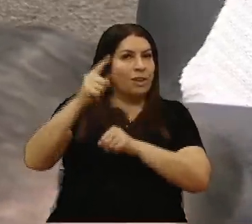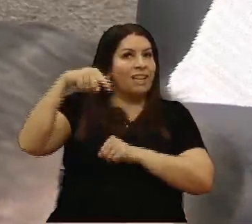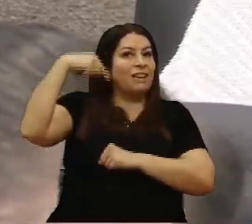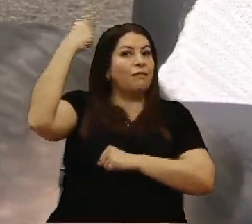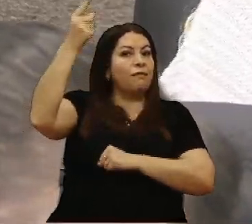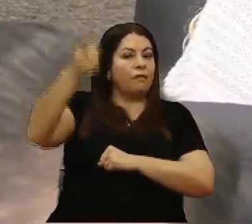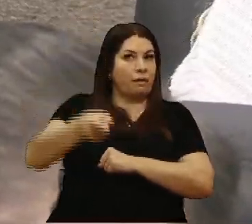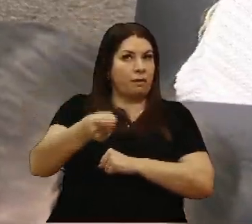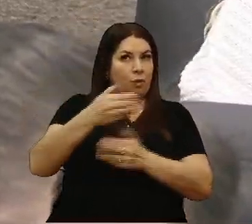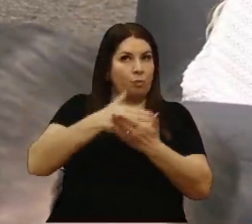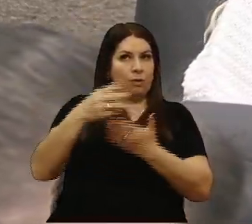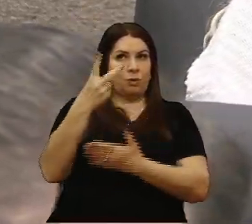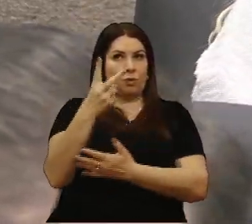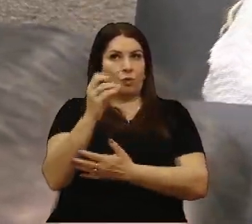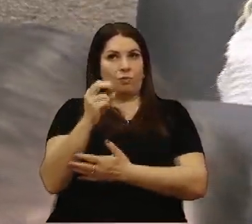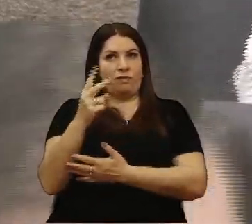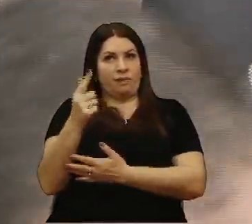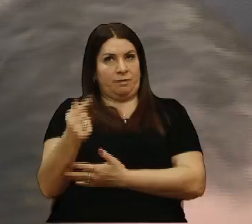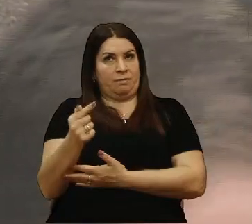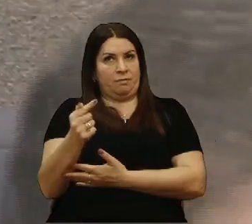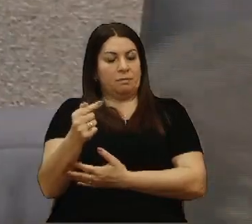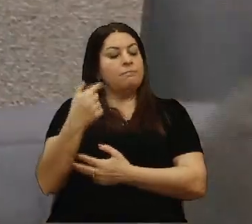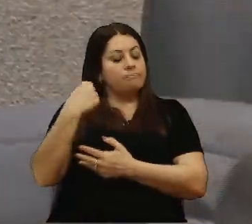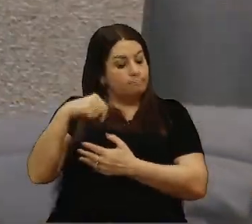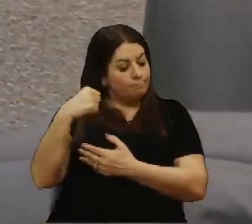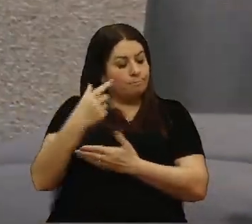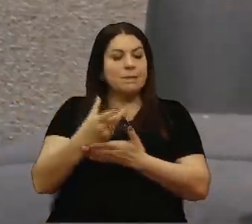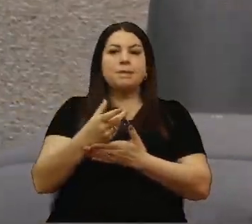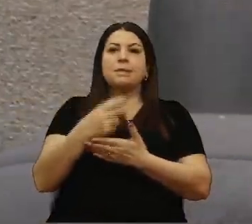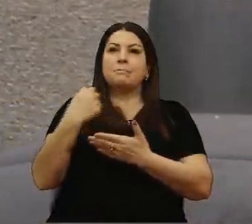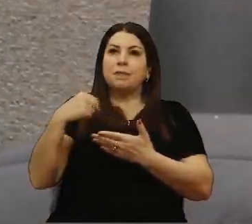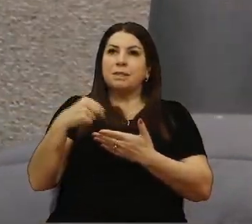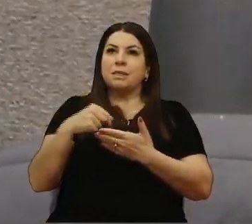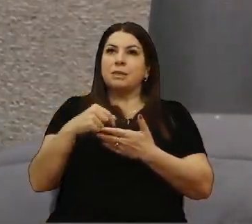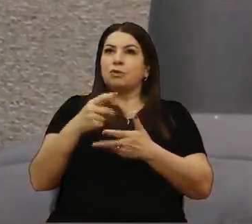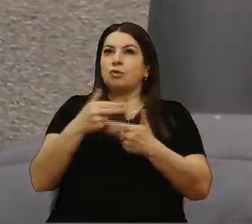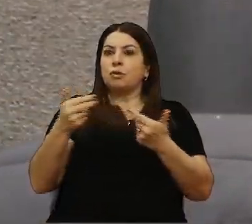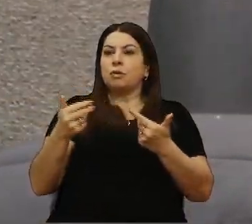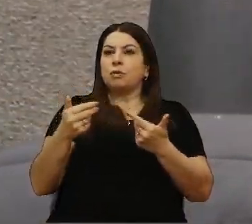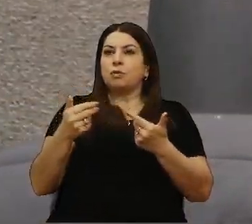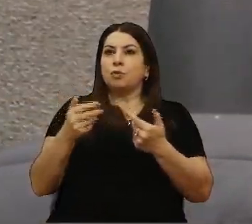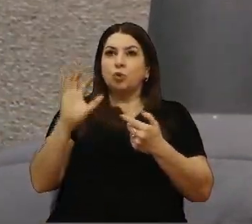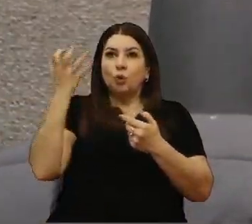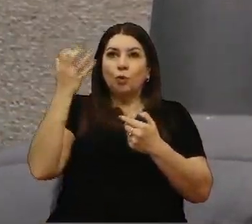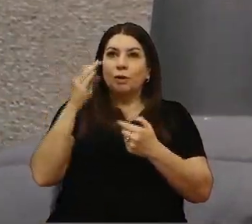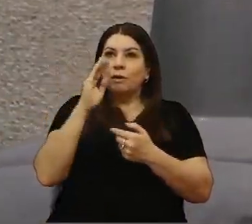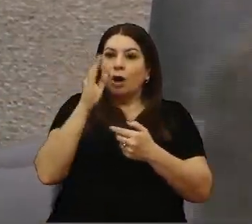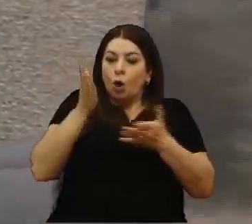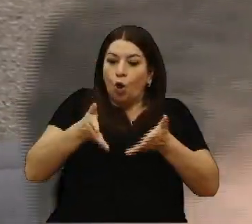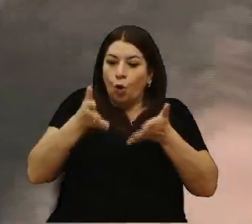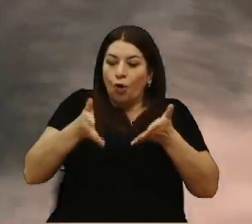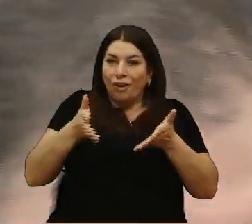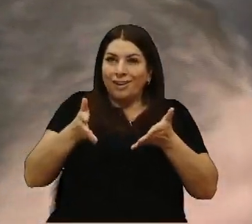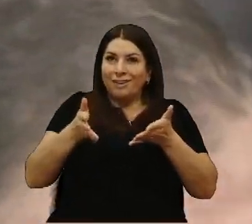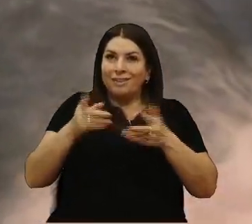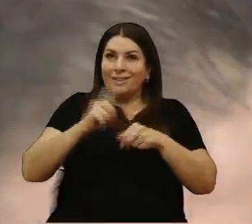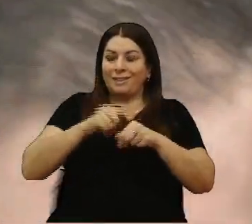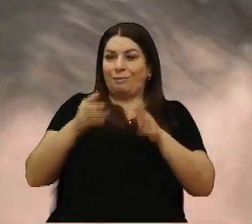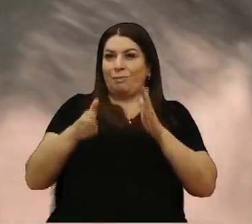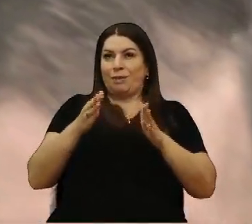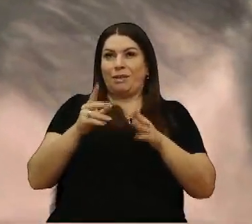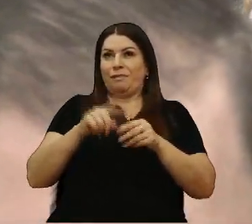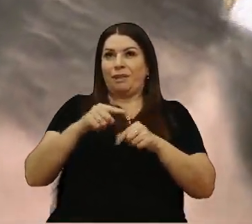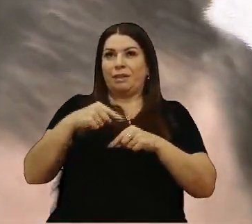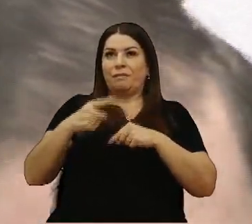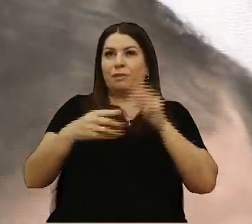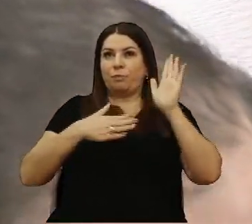vem, início de 2027. Então a gente precisa de soluções agora, neste momento, e não ficar